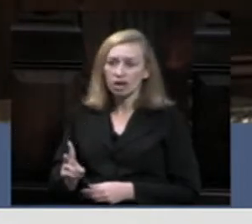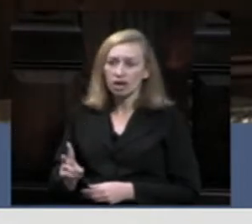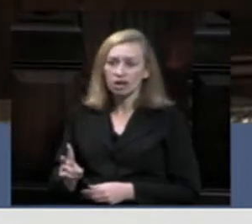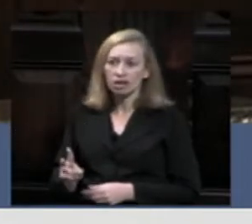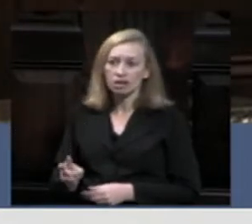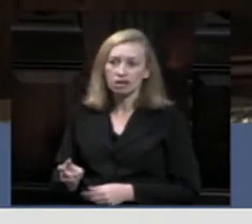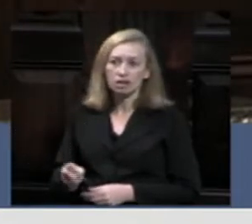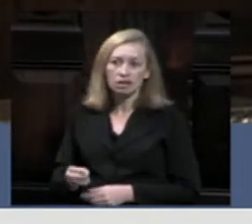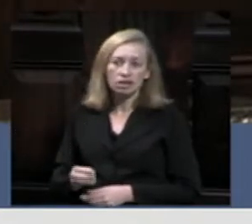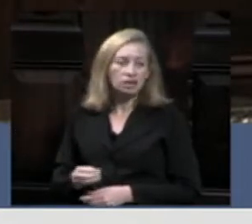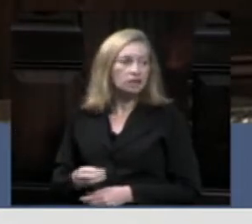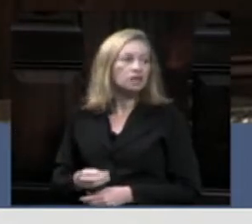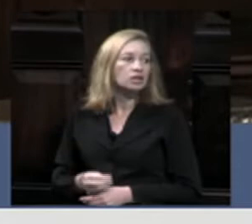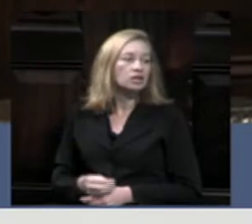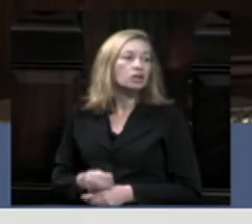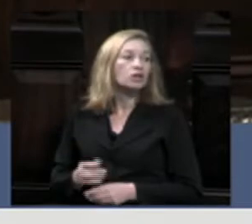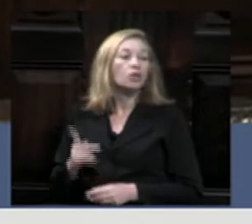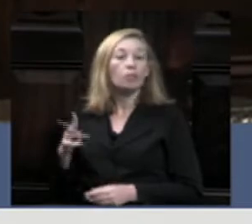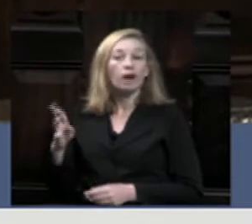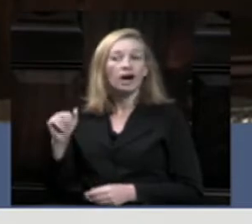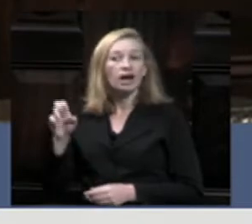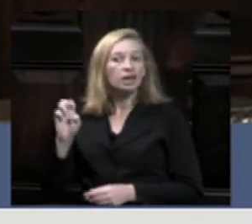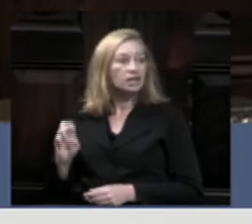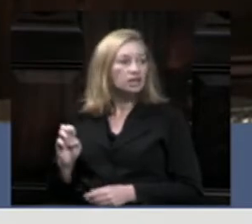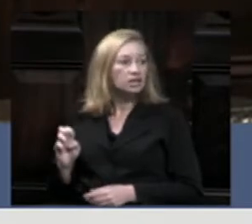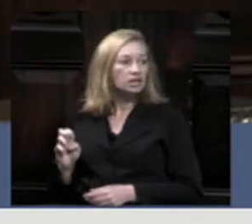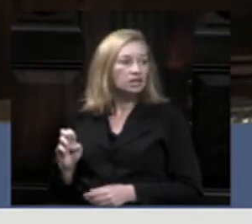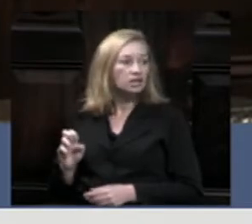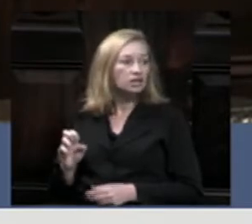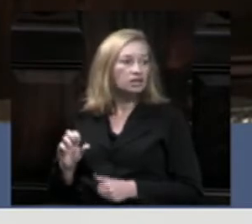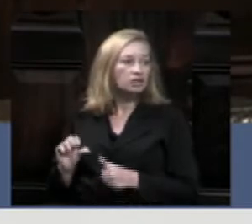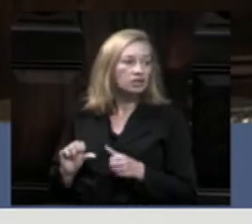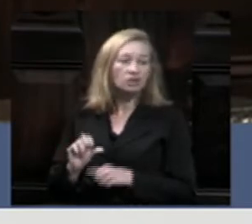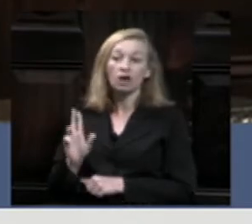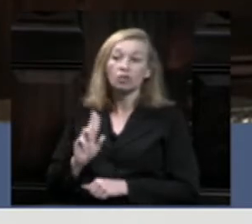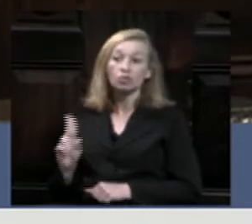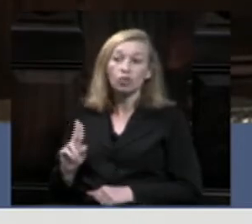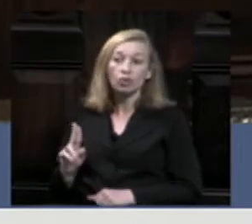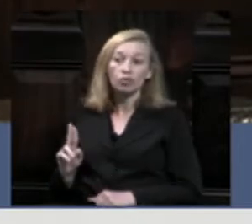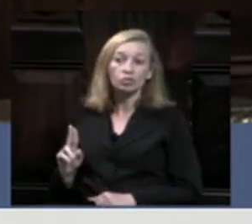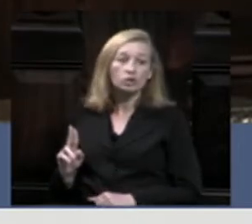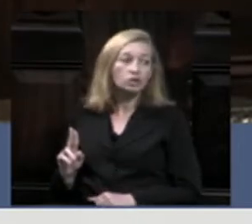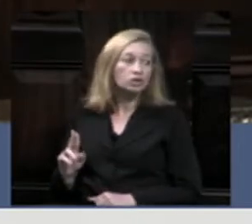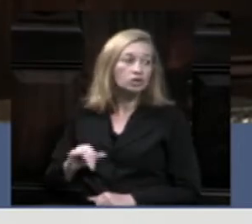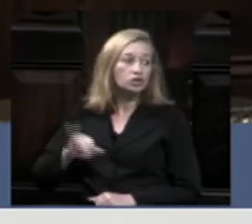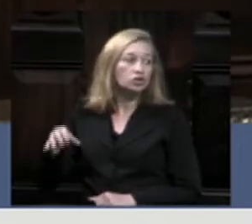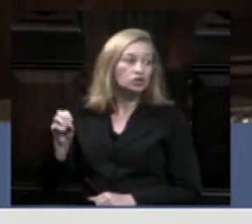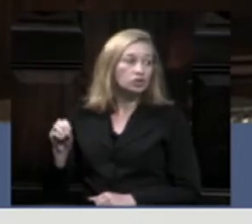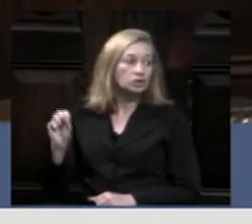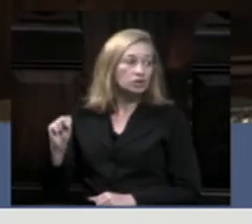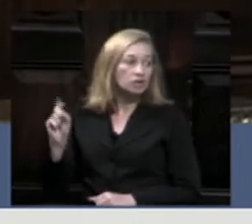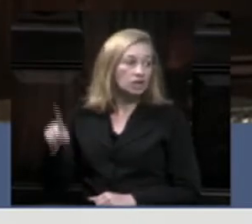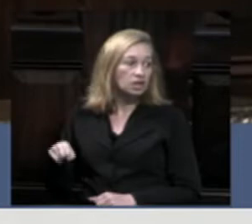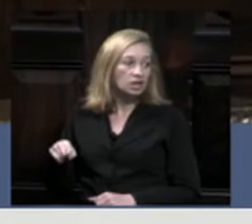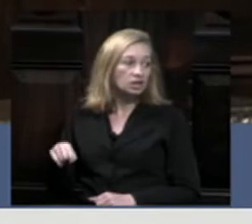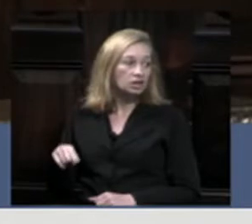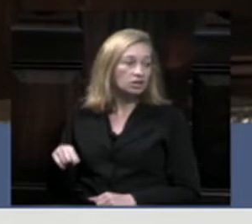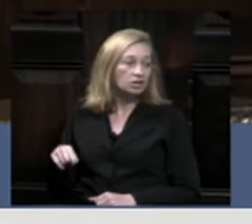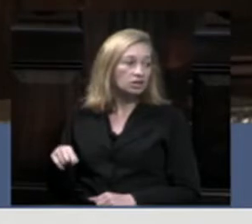Tiririca. O parque é que vai ser denominado José Chacon de Assis.